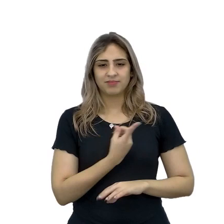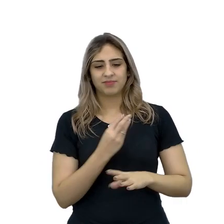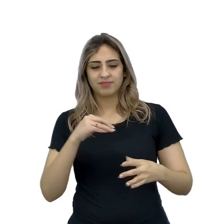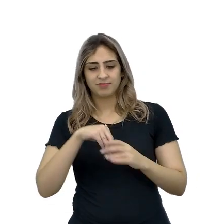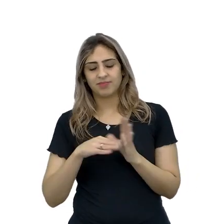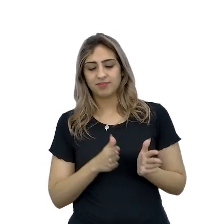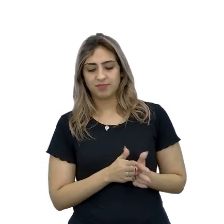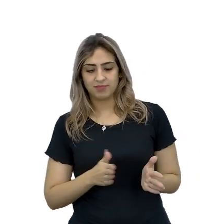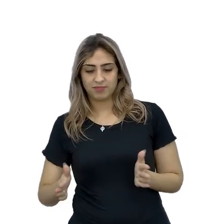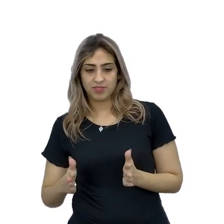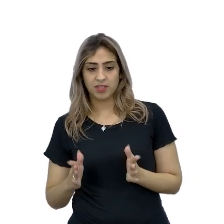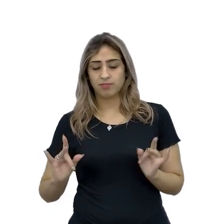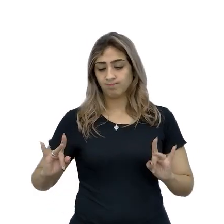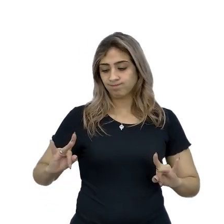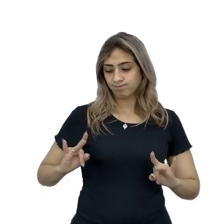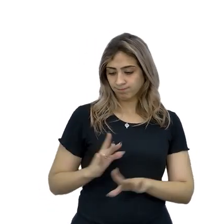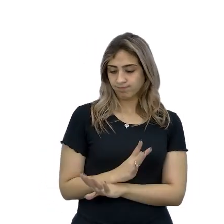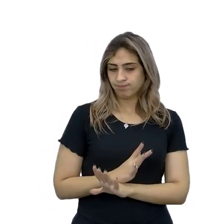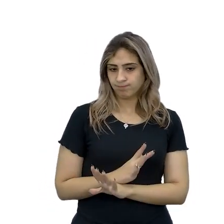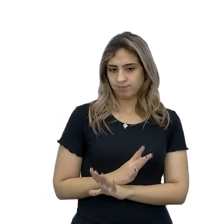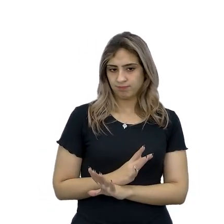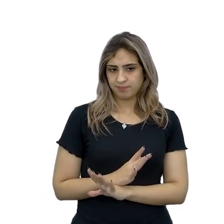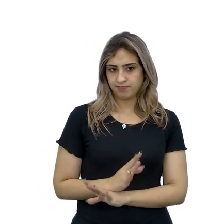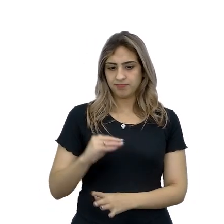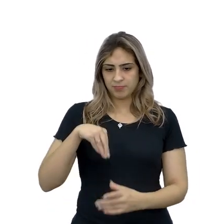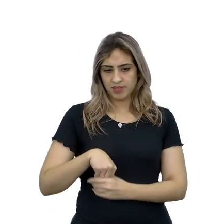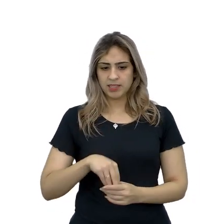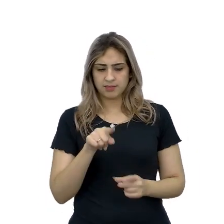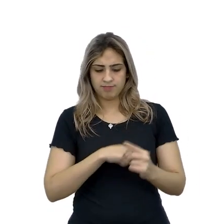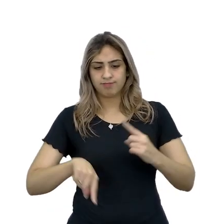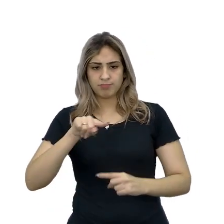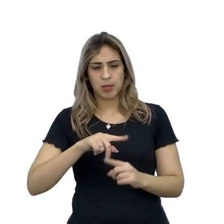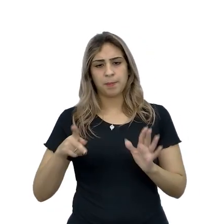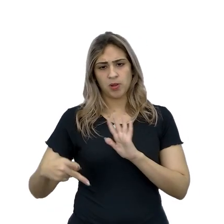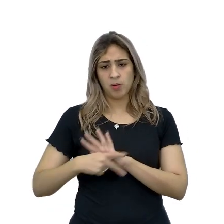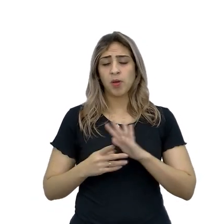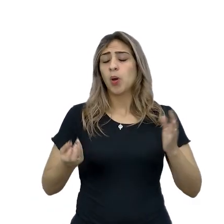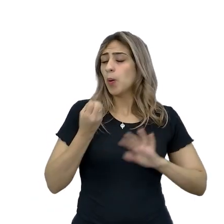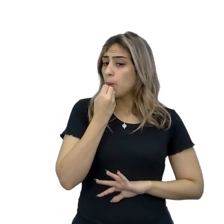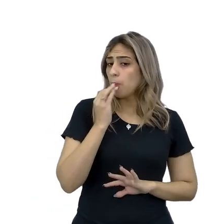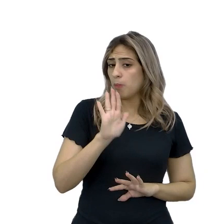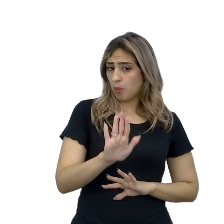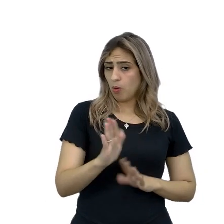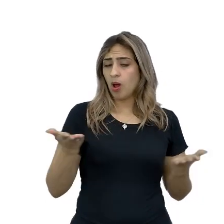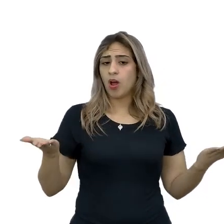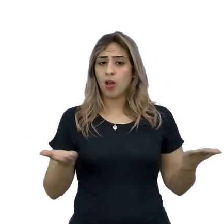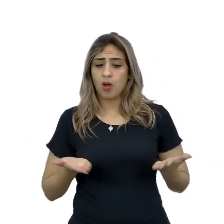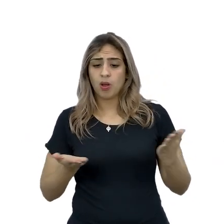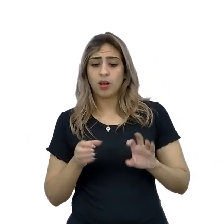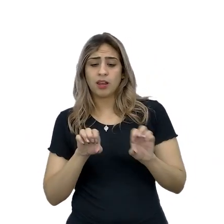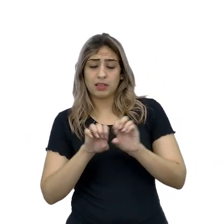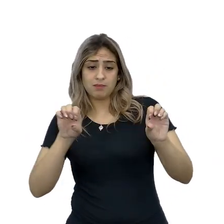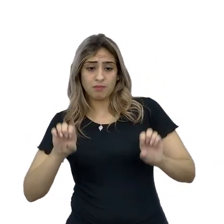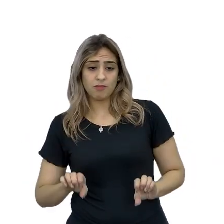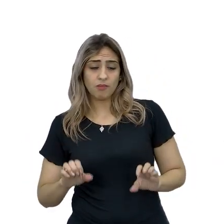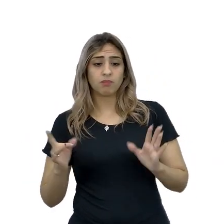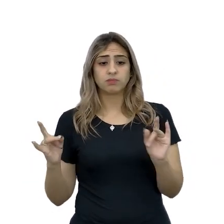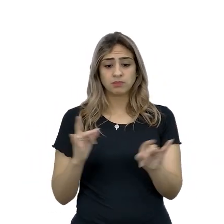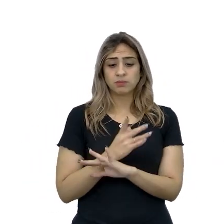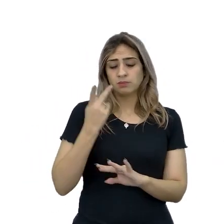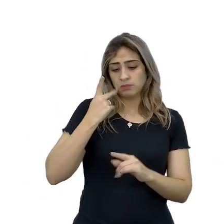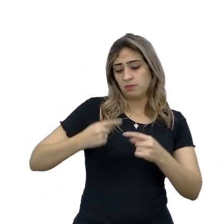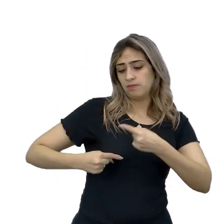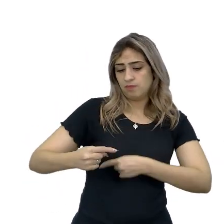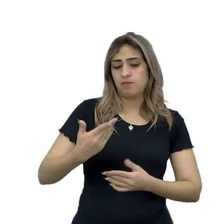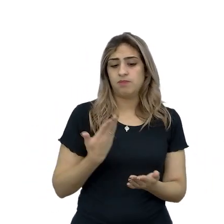nesse período de fechamento desse ciclo. Bom, a estrutura, né, para a